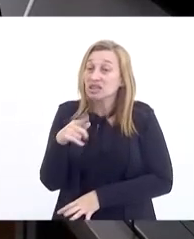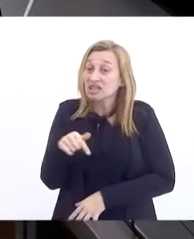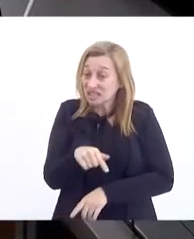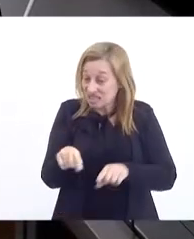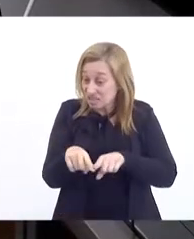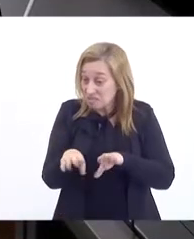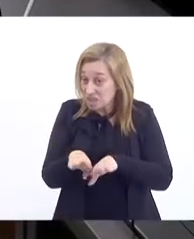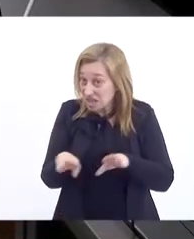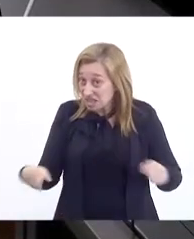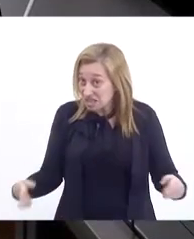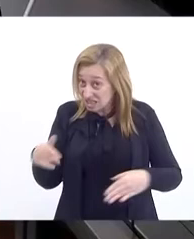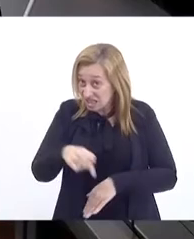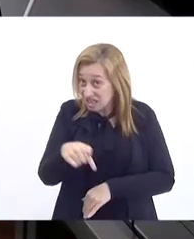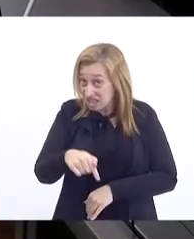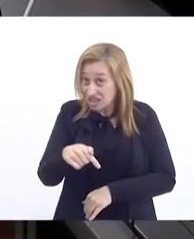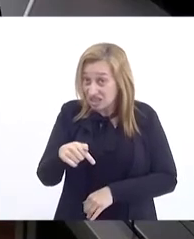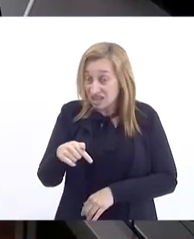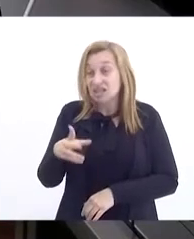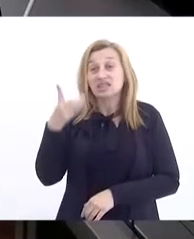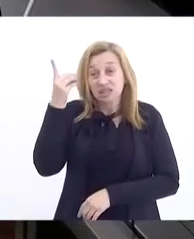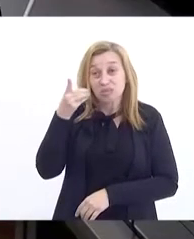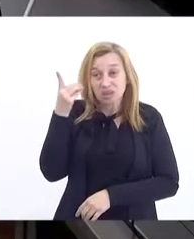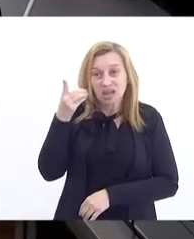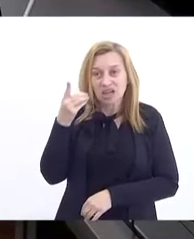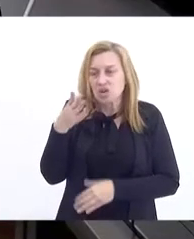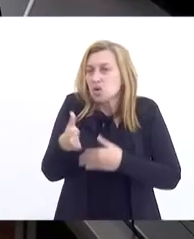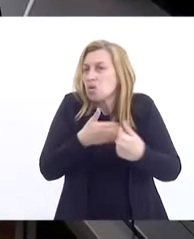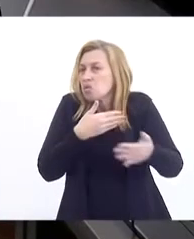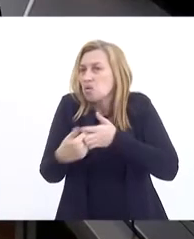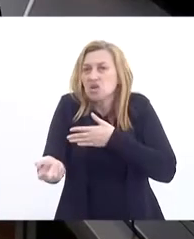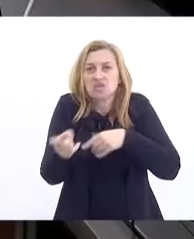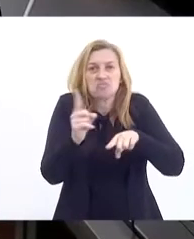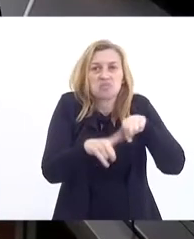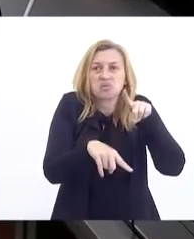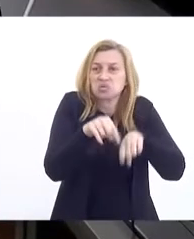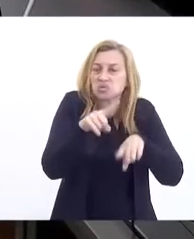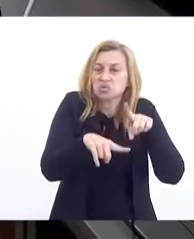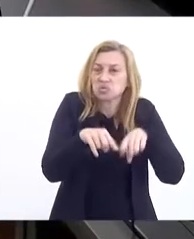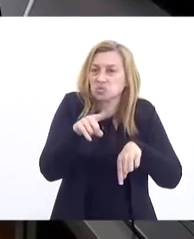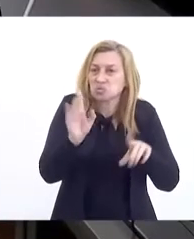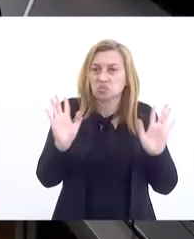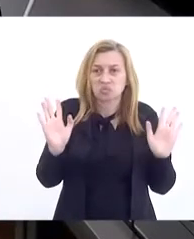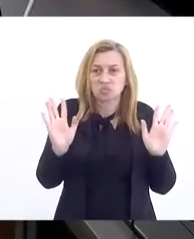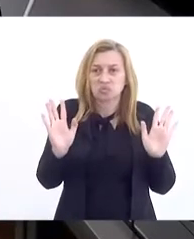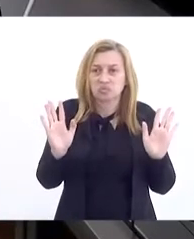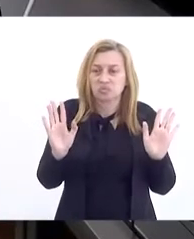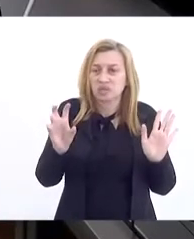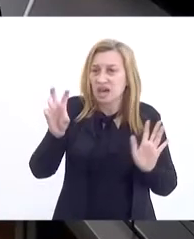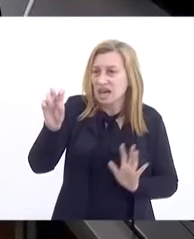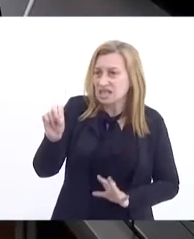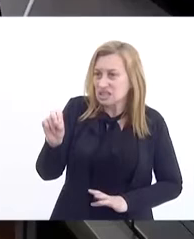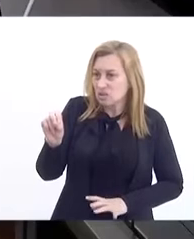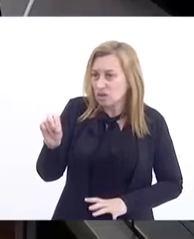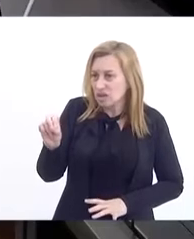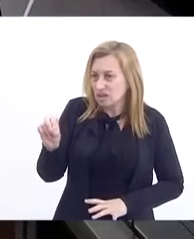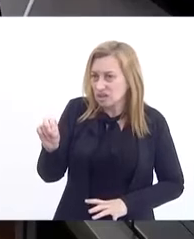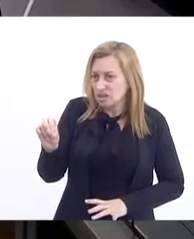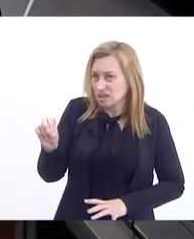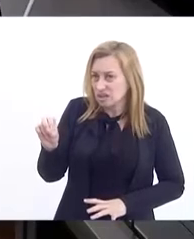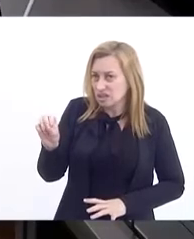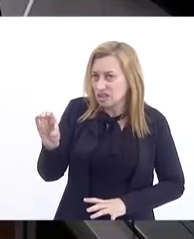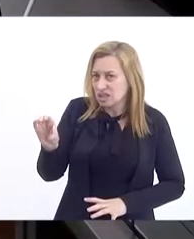mesa aqui, que tem os deputados, qualquer produto que esteja a 50 centímetros da res do